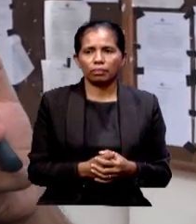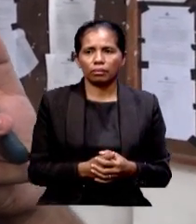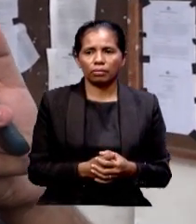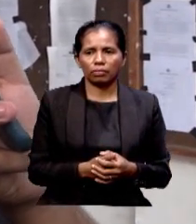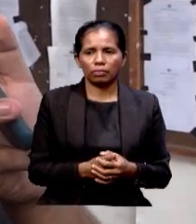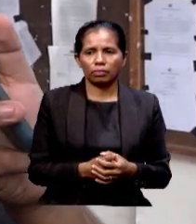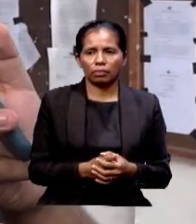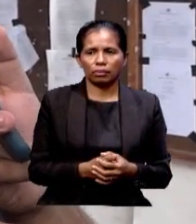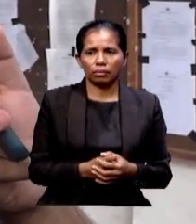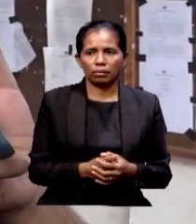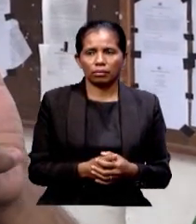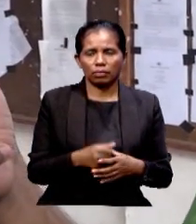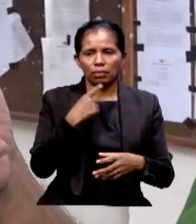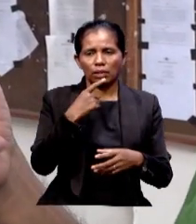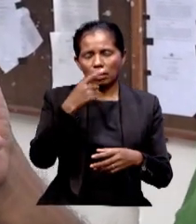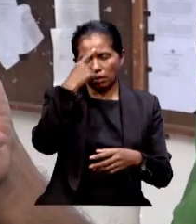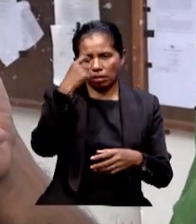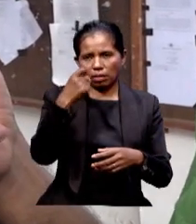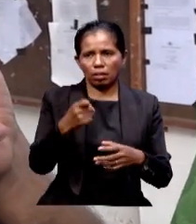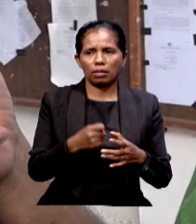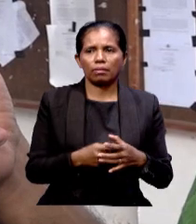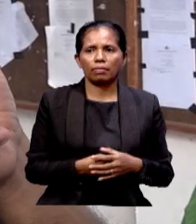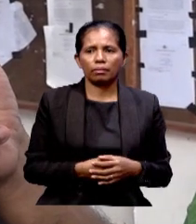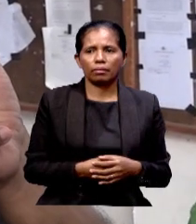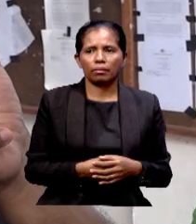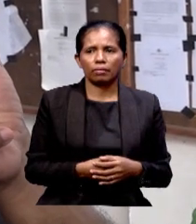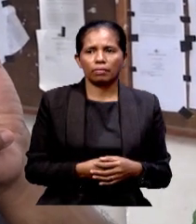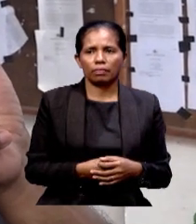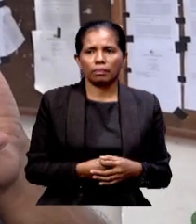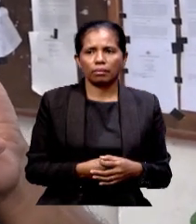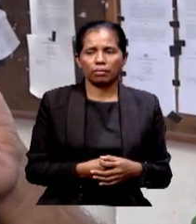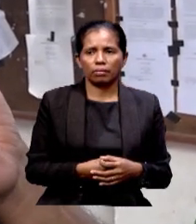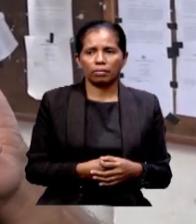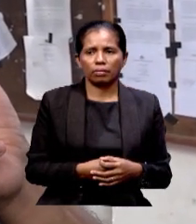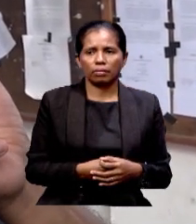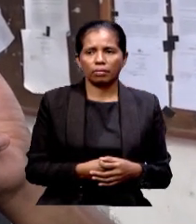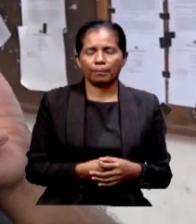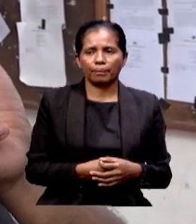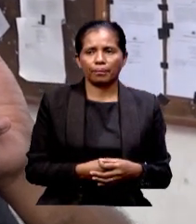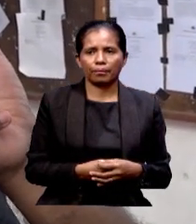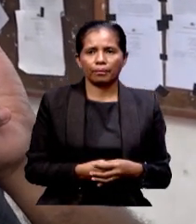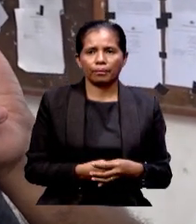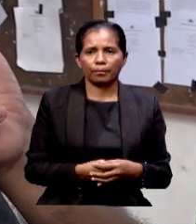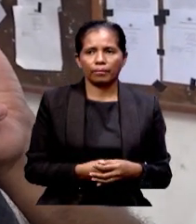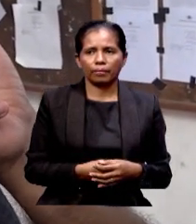tene razões ia on ia quase